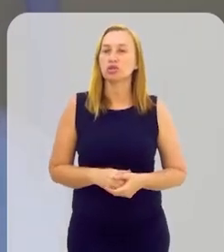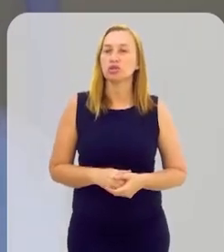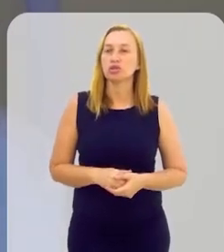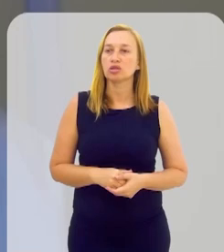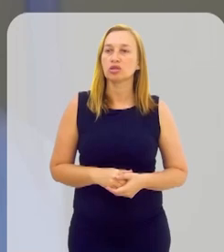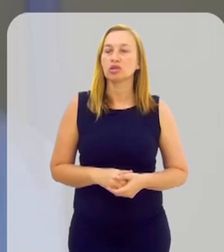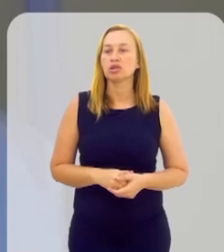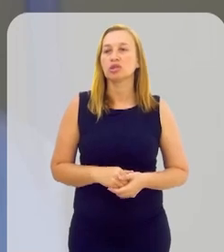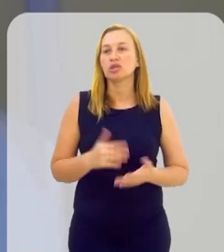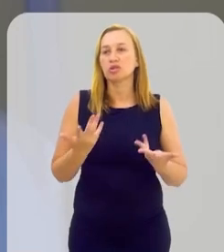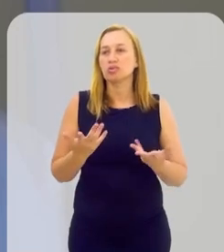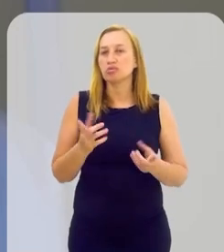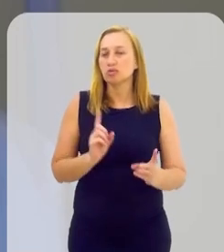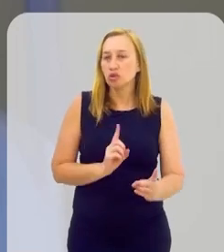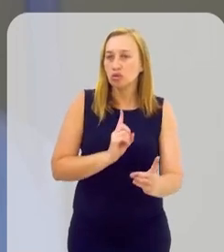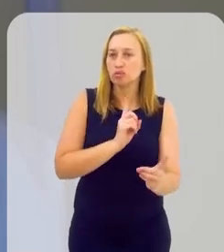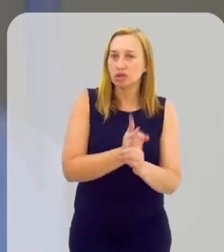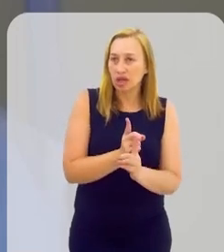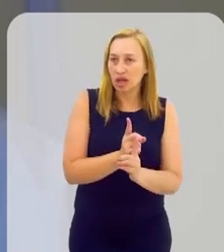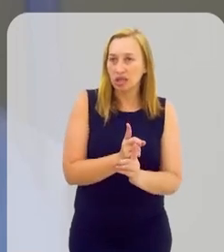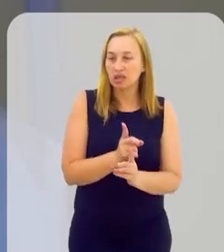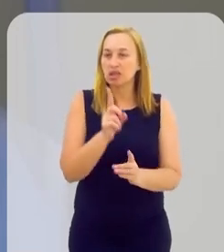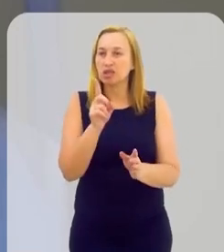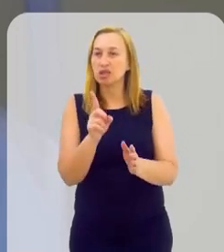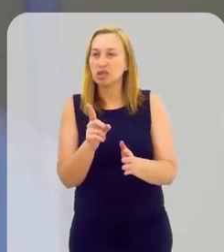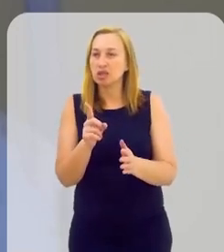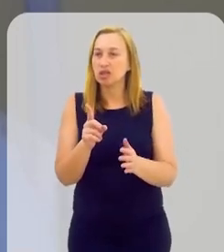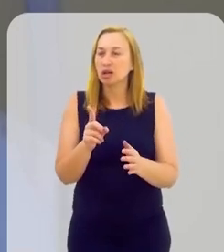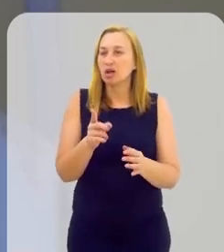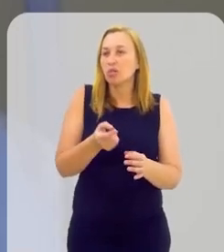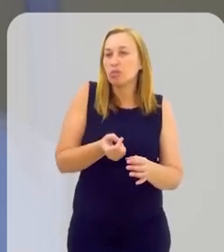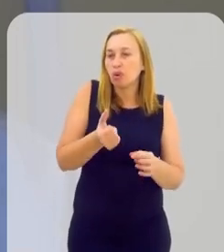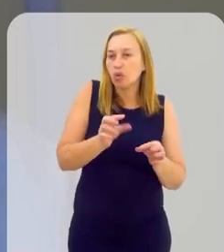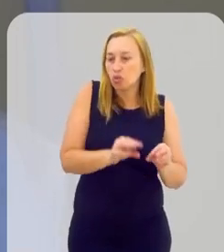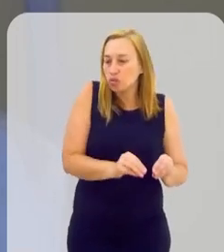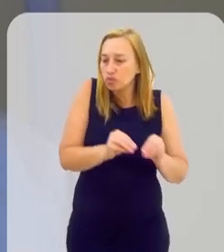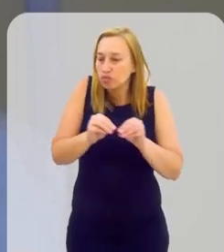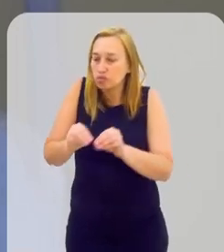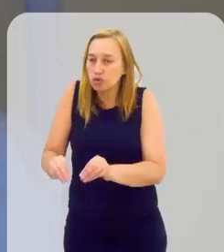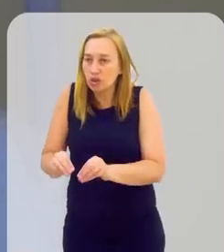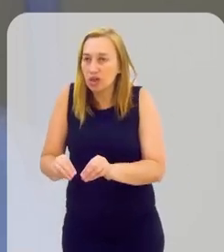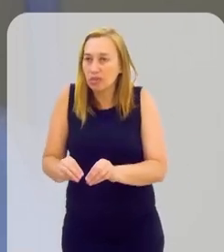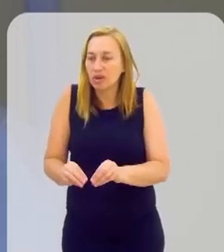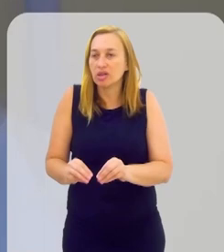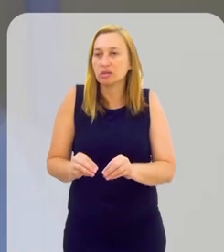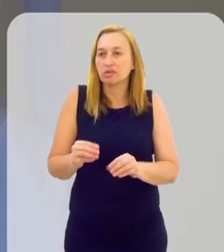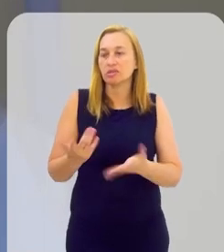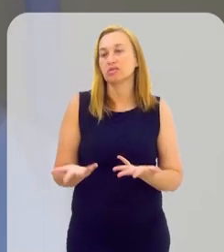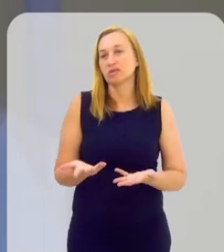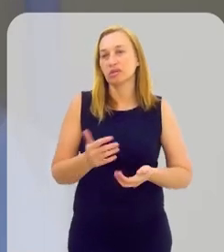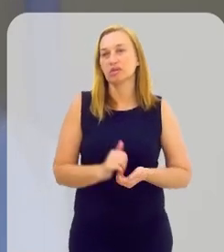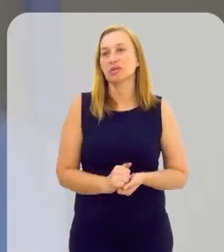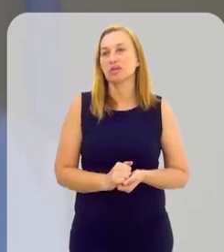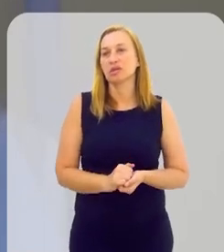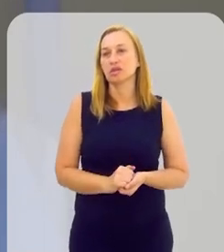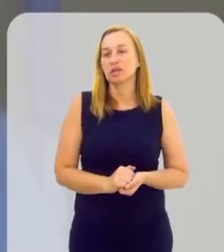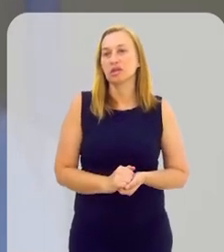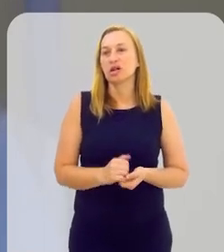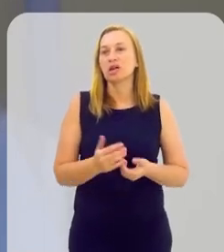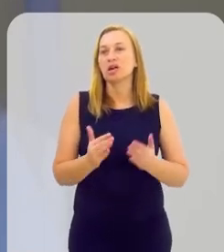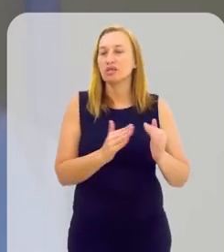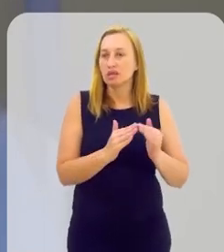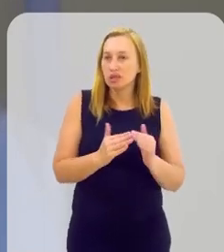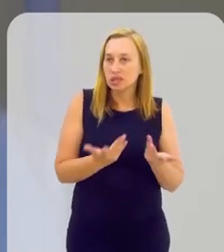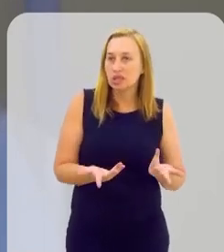principalmente o rodoviário, está sendo redescoberto, e mesmo as pessoas que se deslocam nos seus próprios automóveis estão sendo instados a